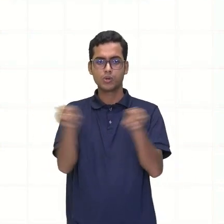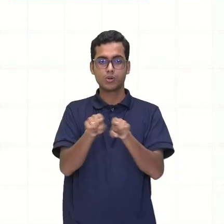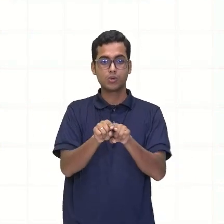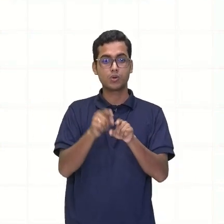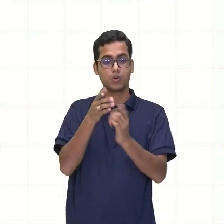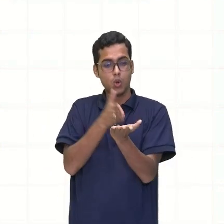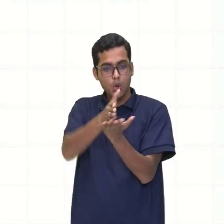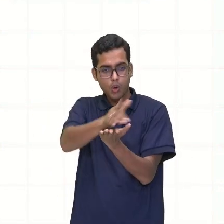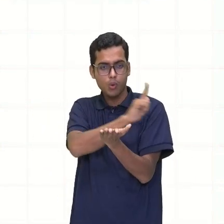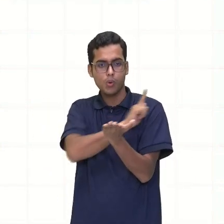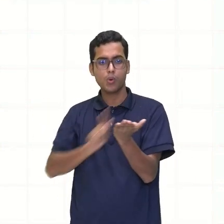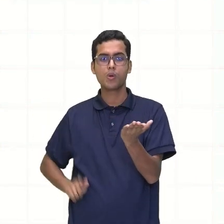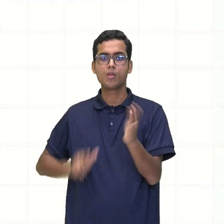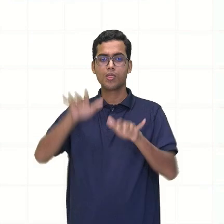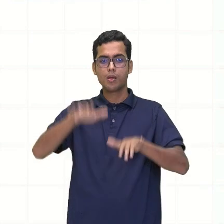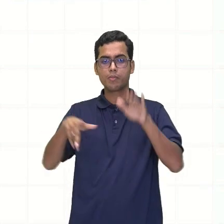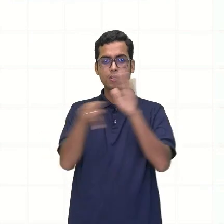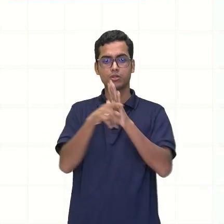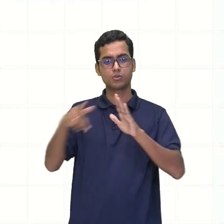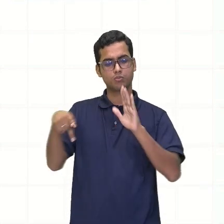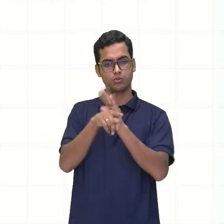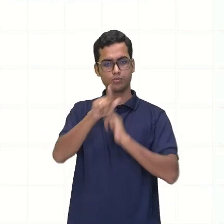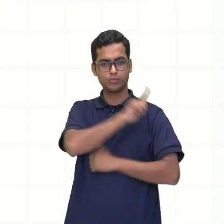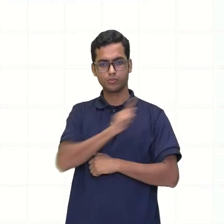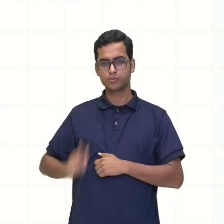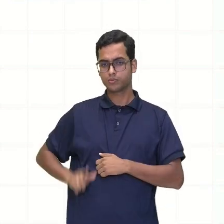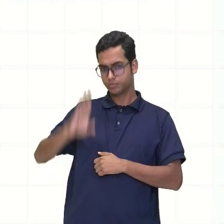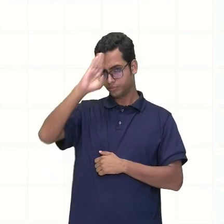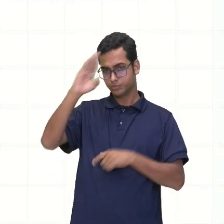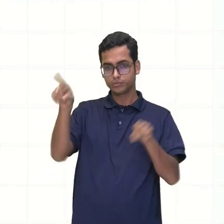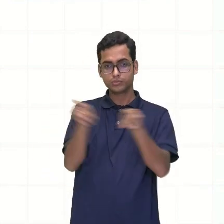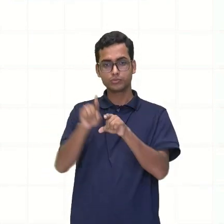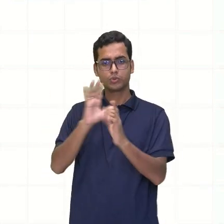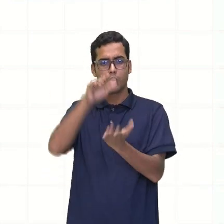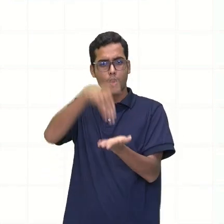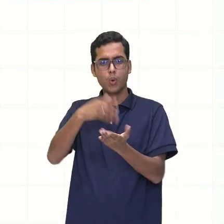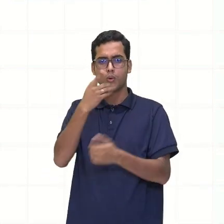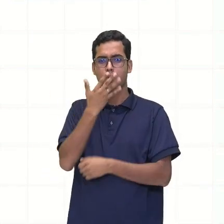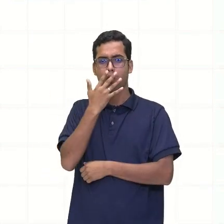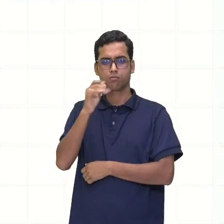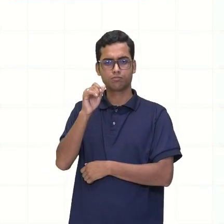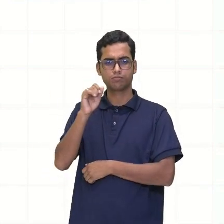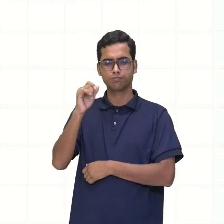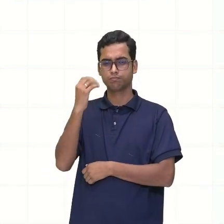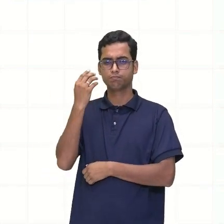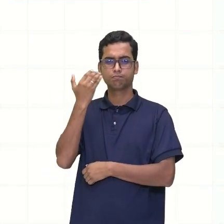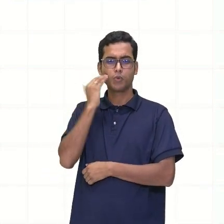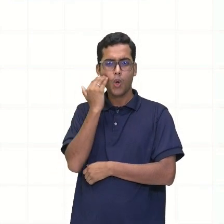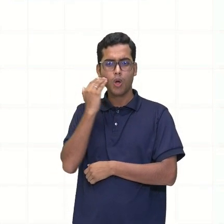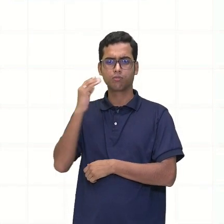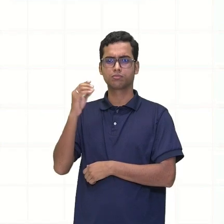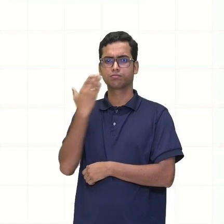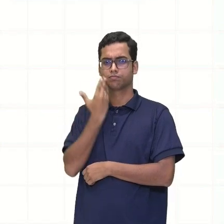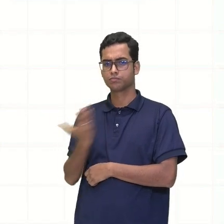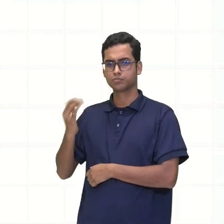virtude do governante. E por fim, temos o Jacques Bossuet, que ele fala sobre, em sua